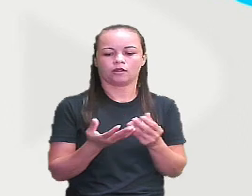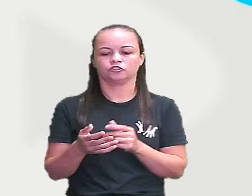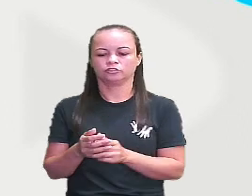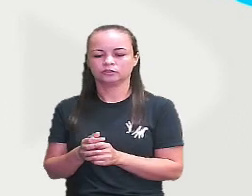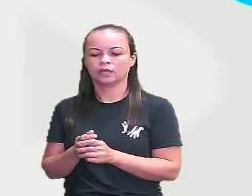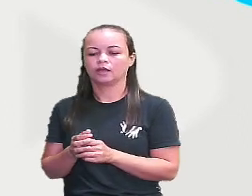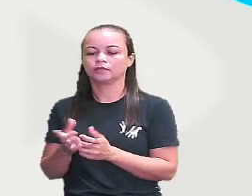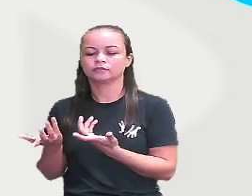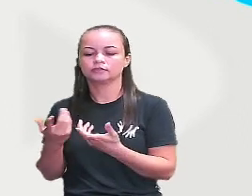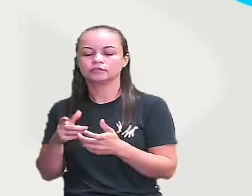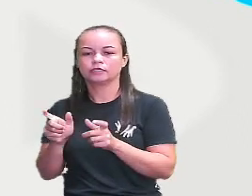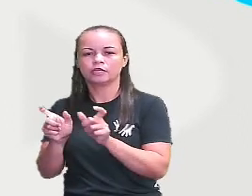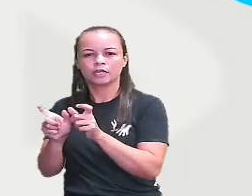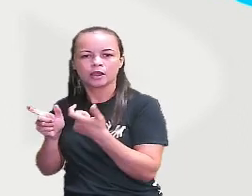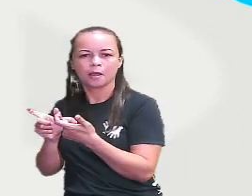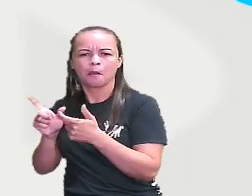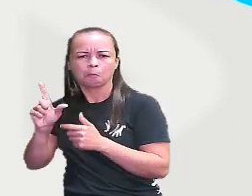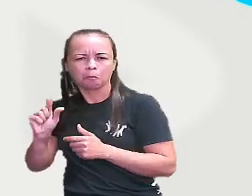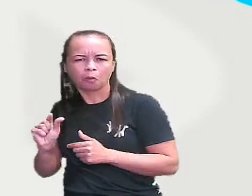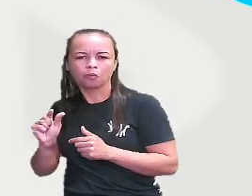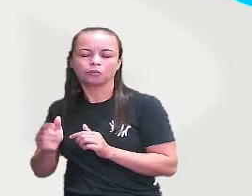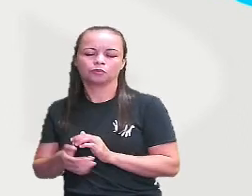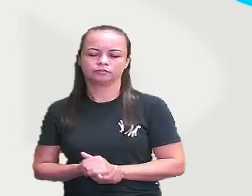pouco, feio,